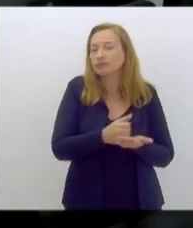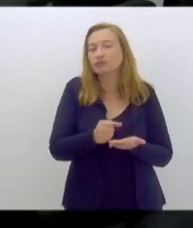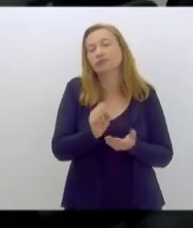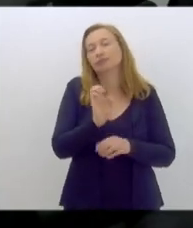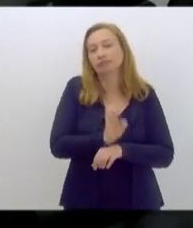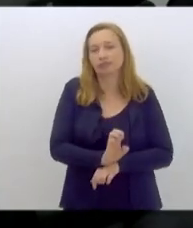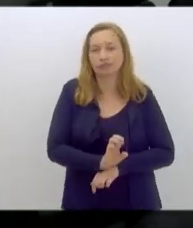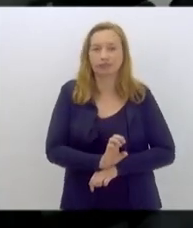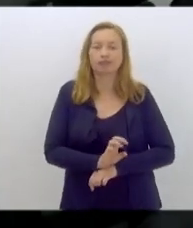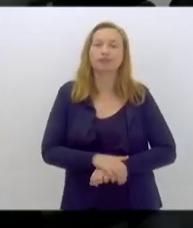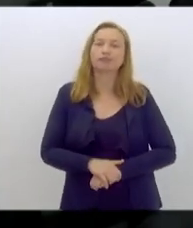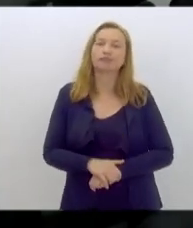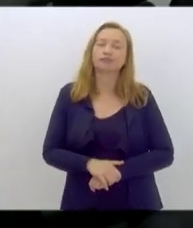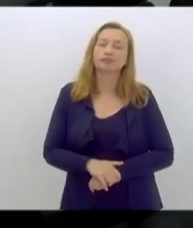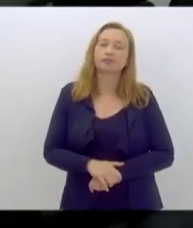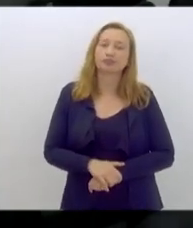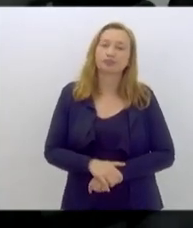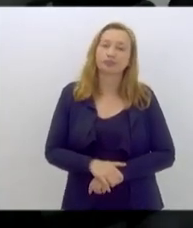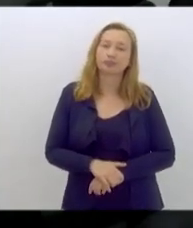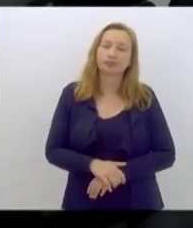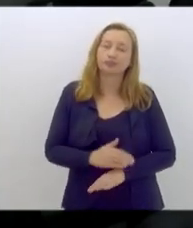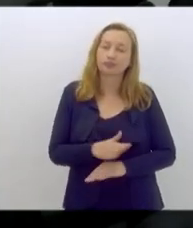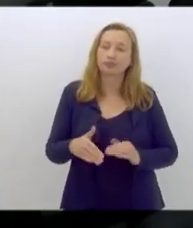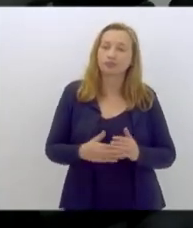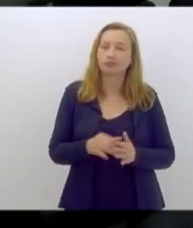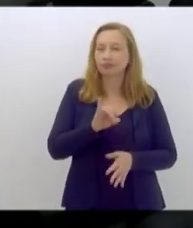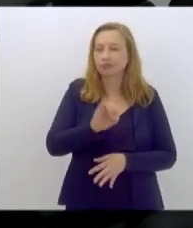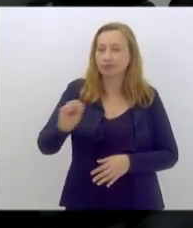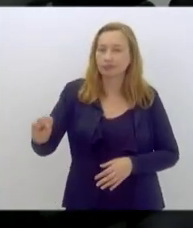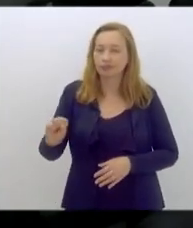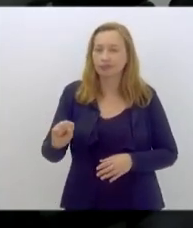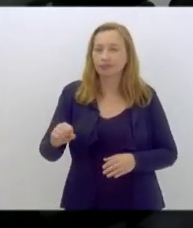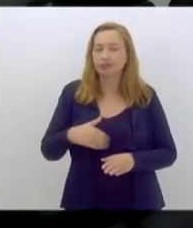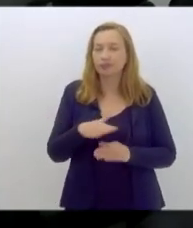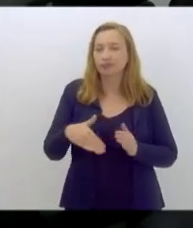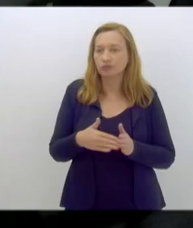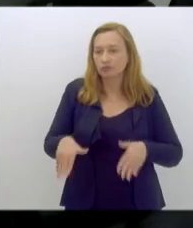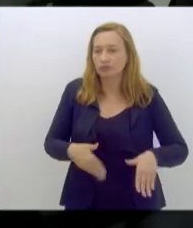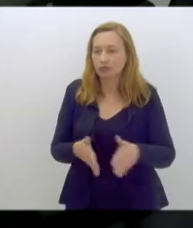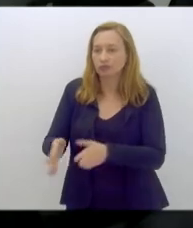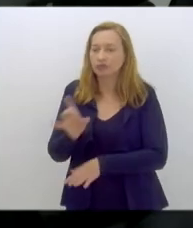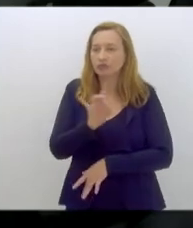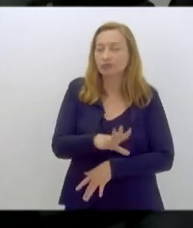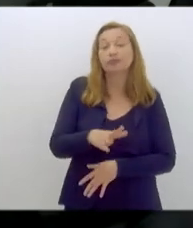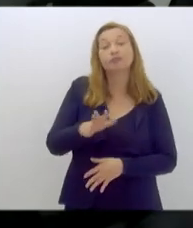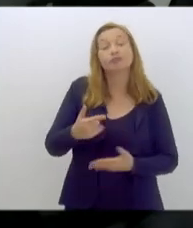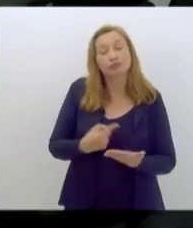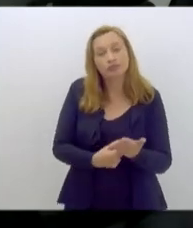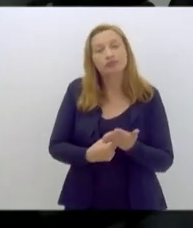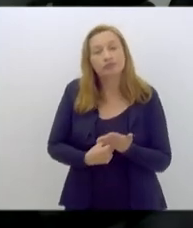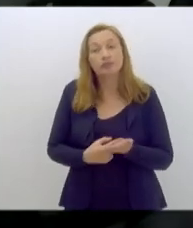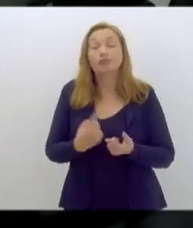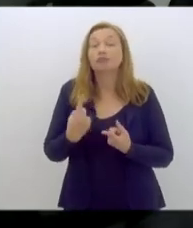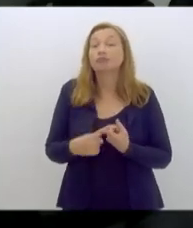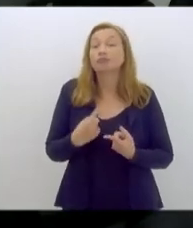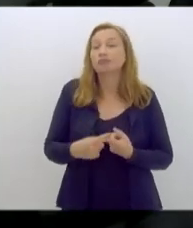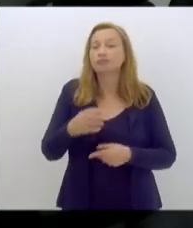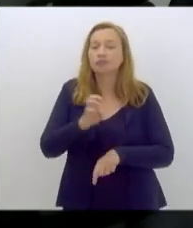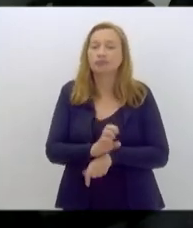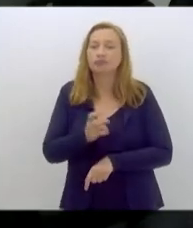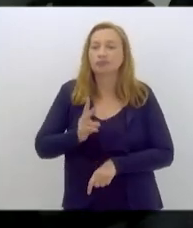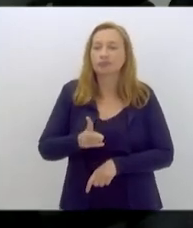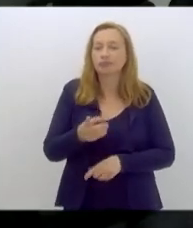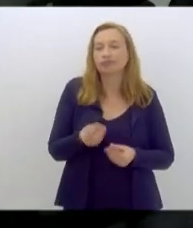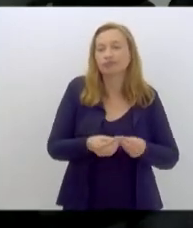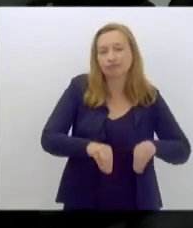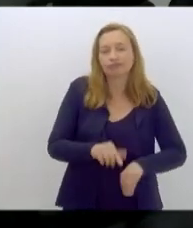que a gente põe todos os ICMS tudo no destino isso ajudaria demais porque o estado sempre